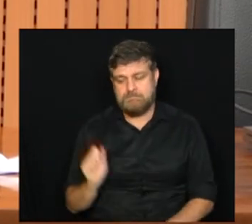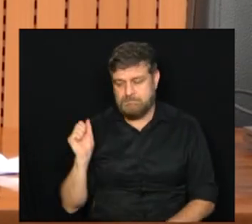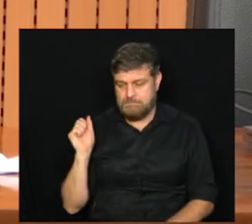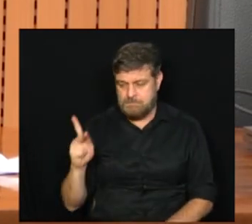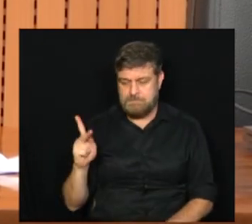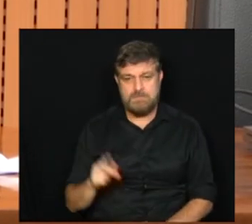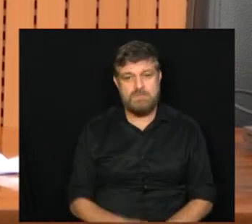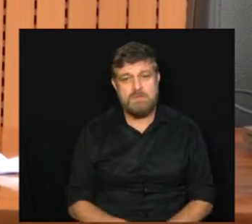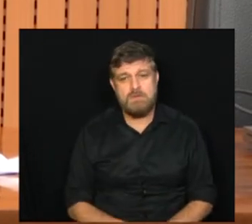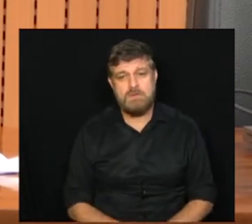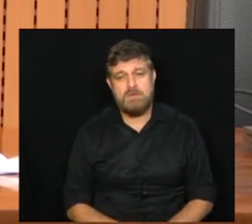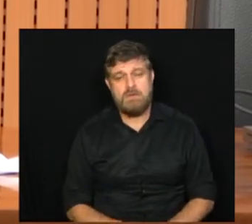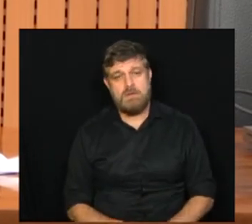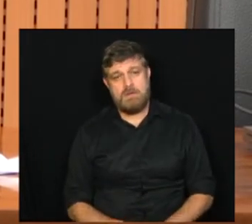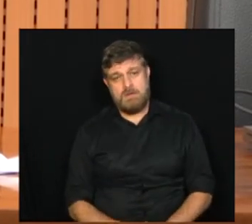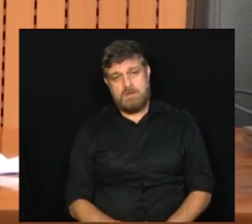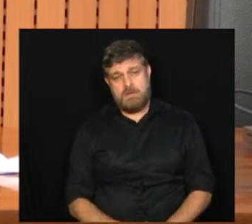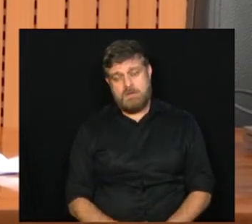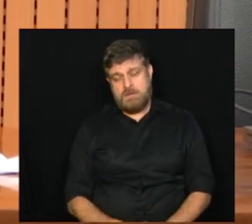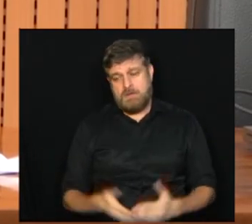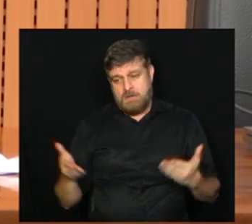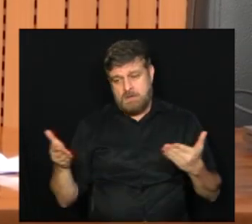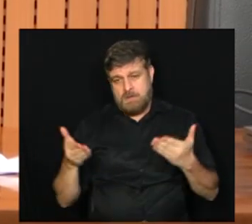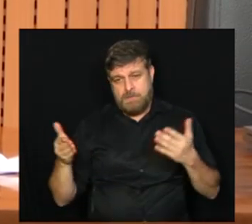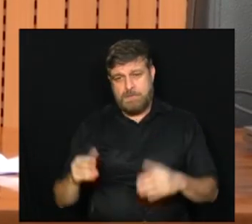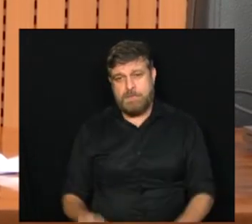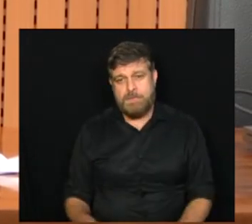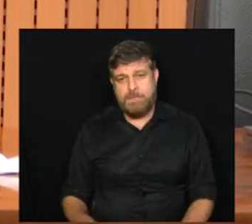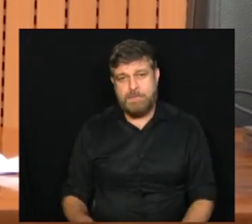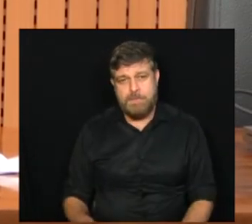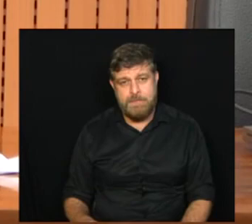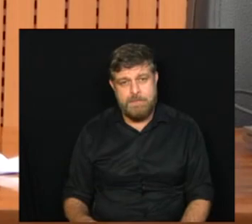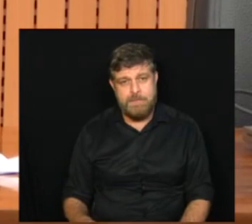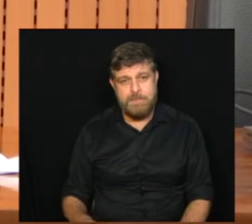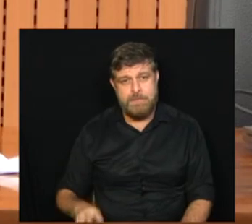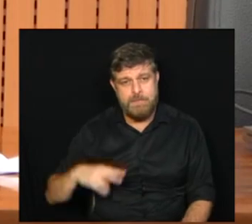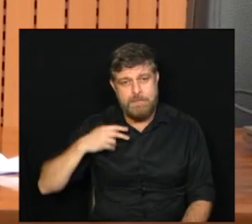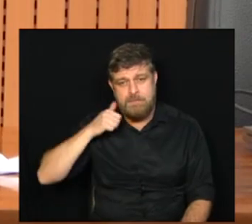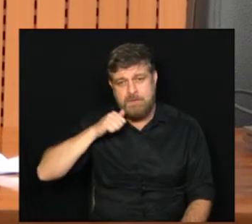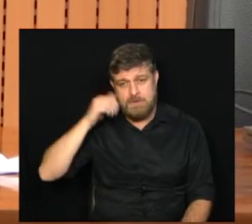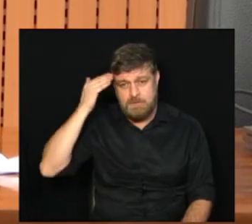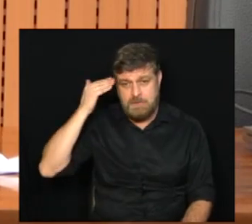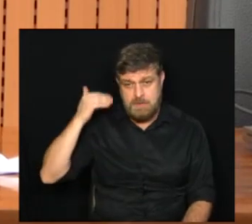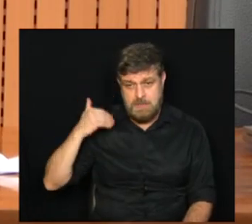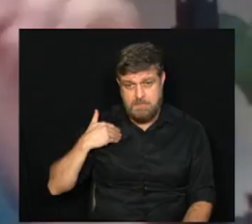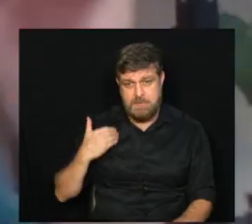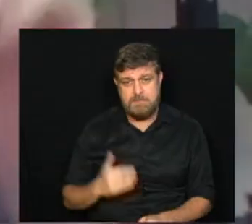Obrigado, vereador Paulo Búfalo. Para suas considerações finais, brevemente. Vereadora Débora, por favor.